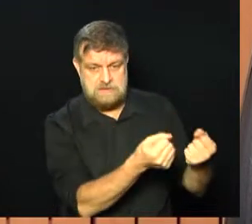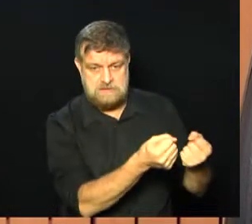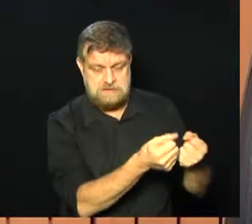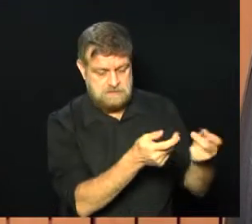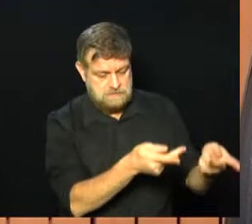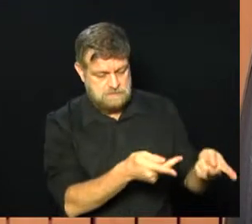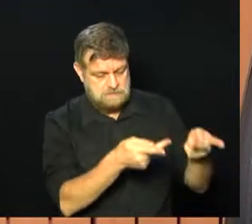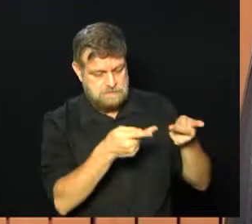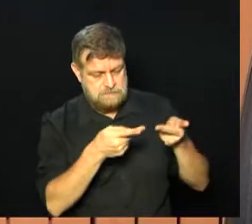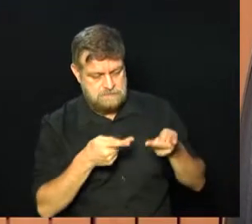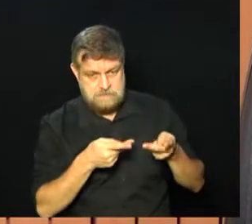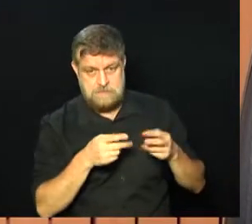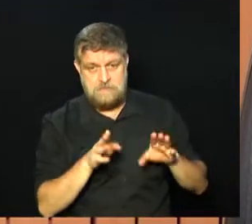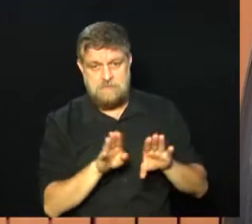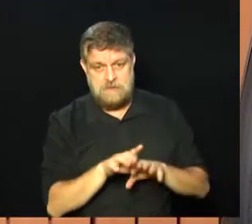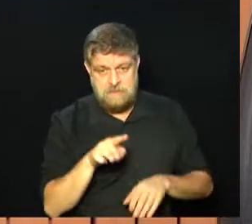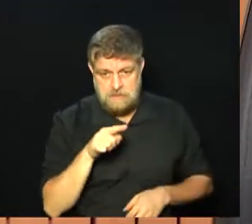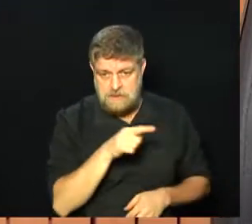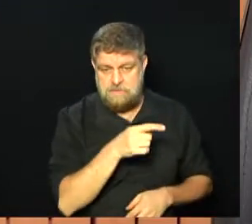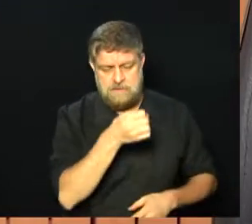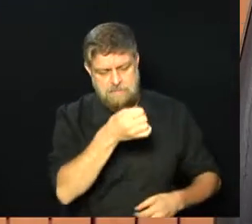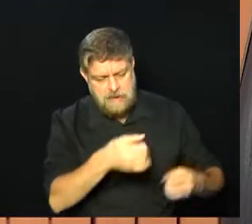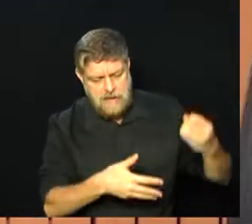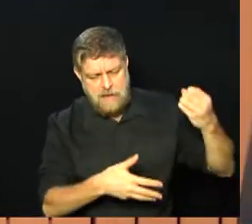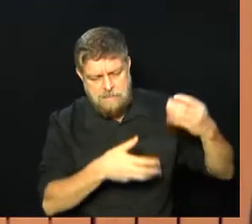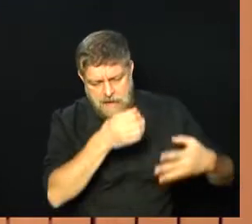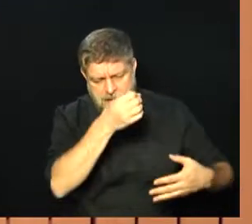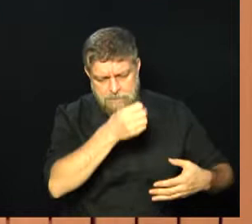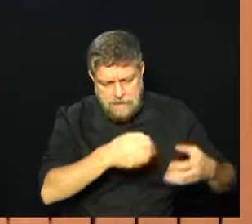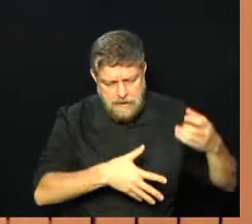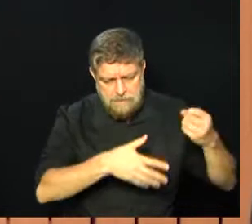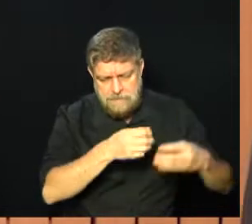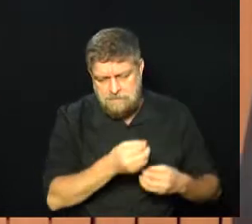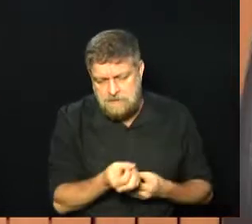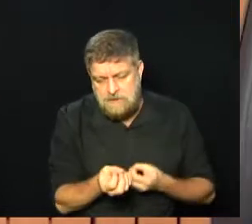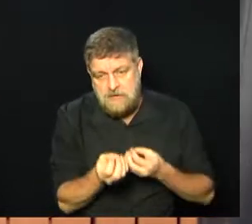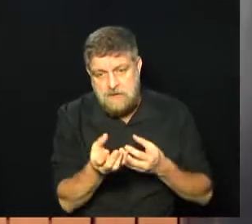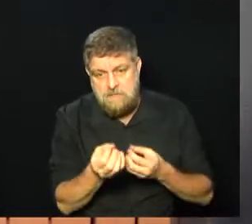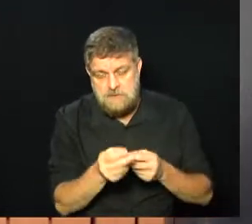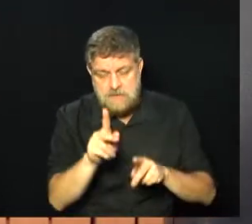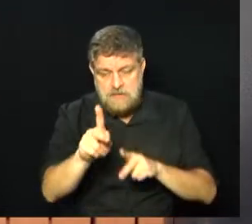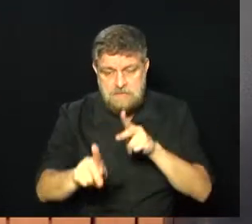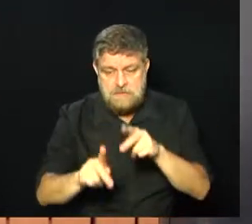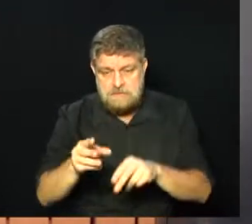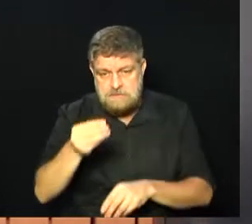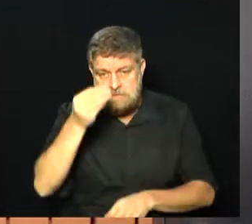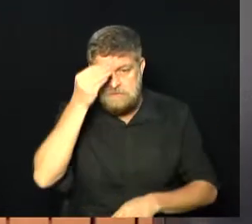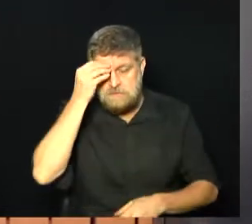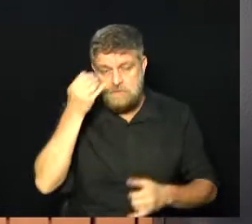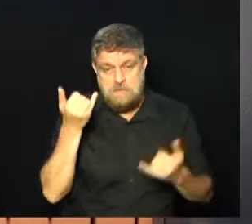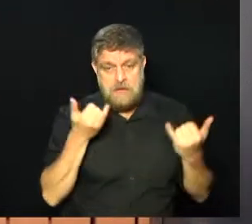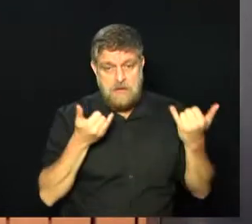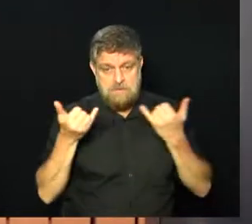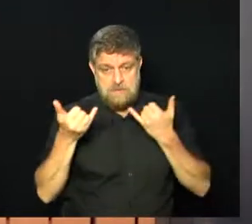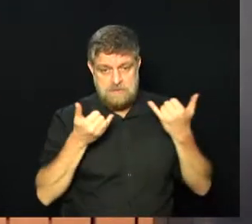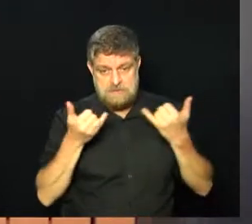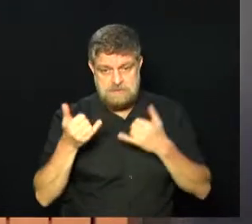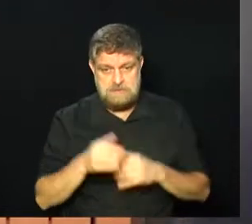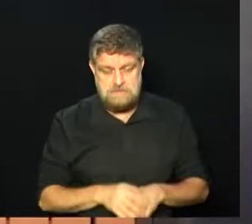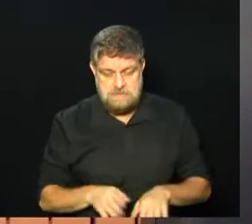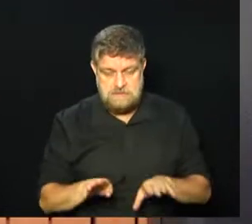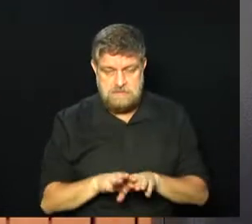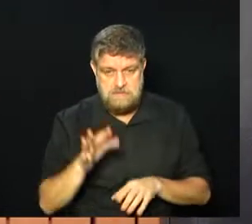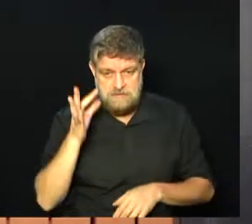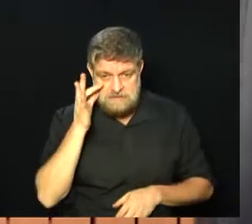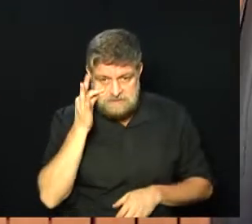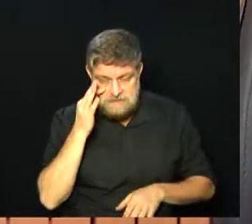também trará muitas contribuições e informações para o nosso público, não só os que nos acompanham aqui, mas também que